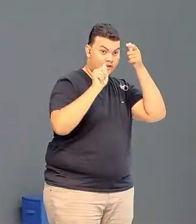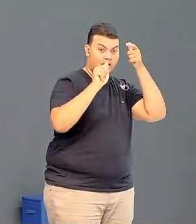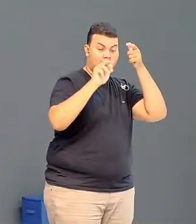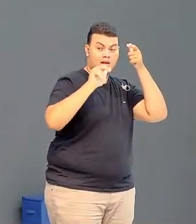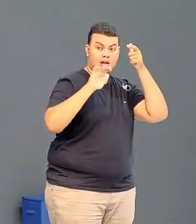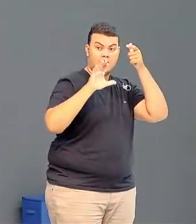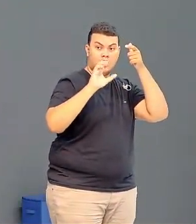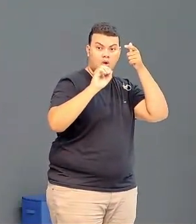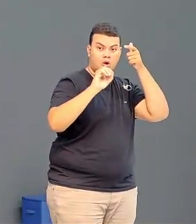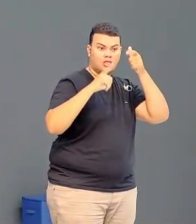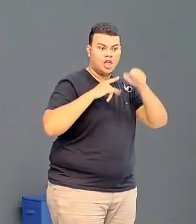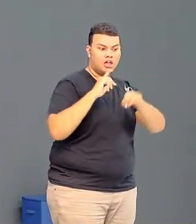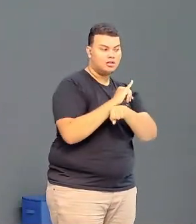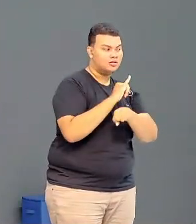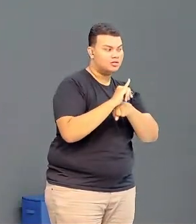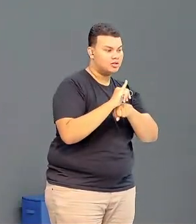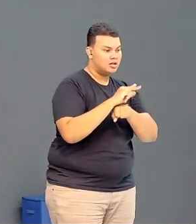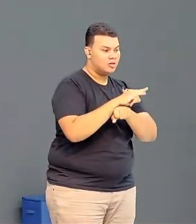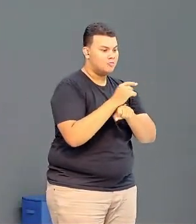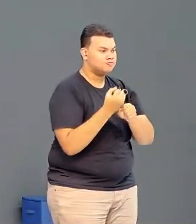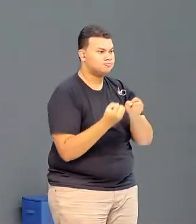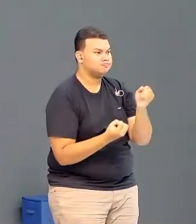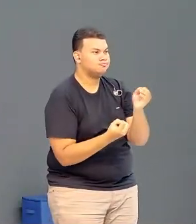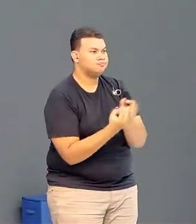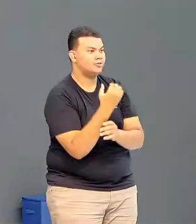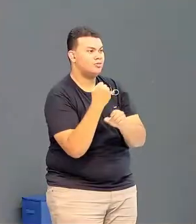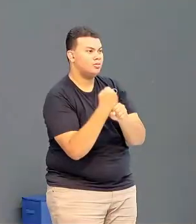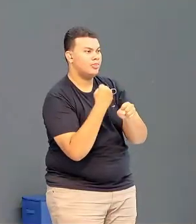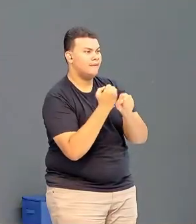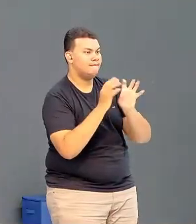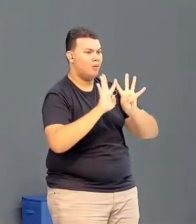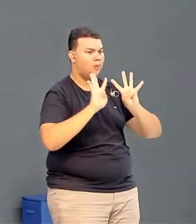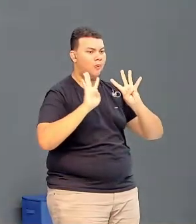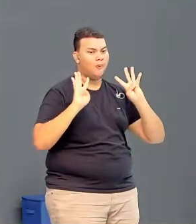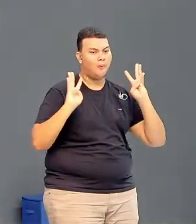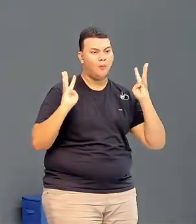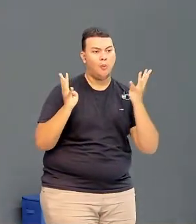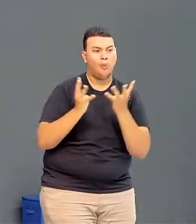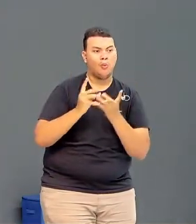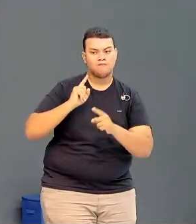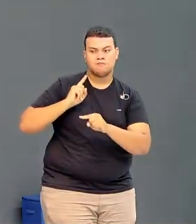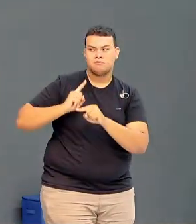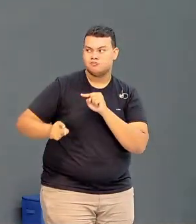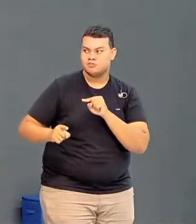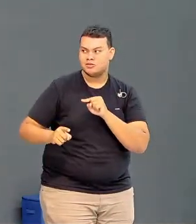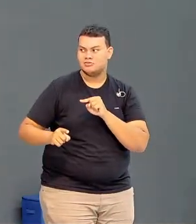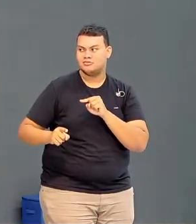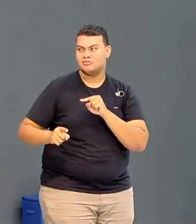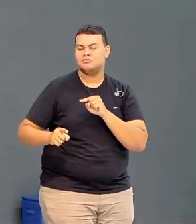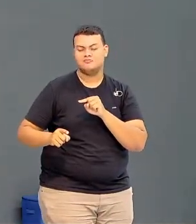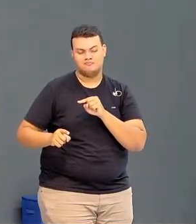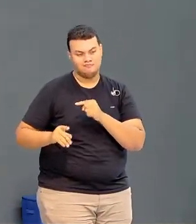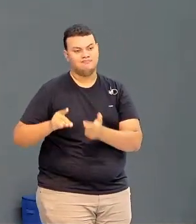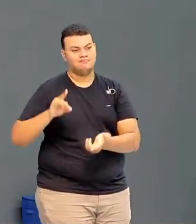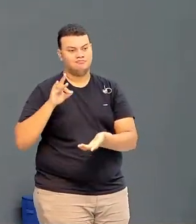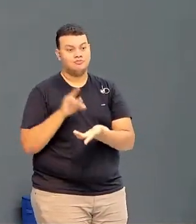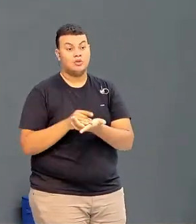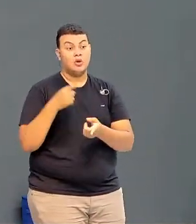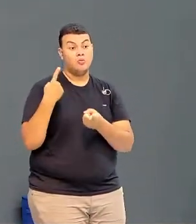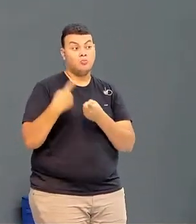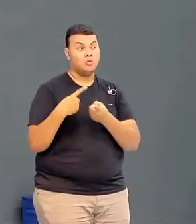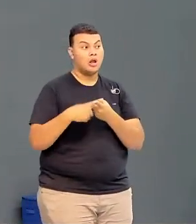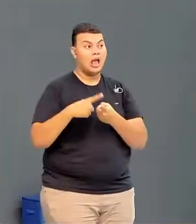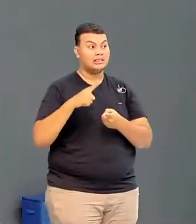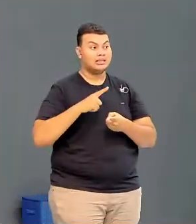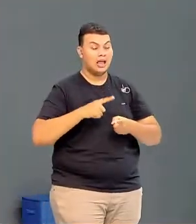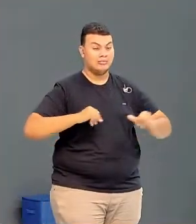gerou uma fortaleza na mente daquele povo. E isso foi danoso, viu, gente? Porque isso